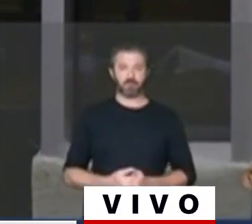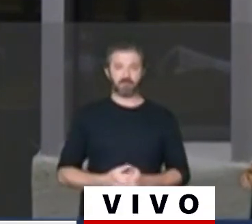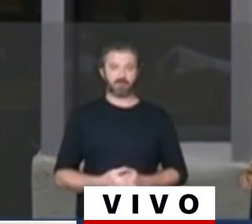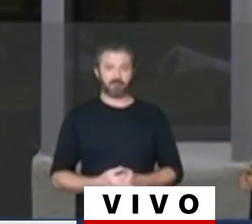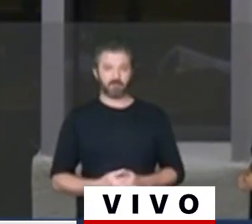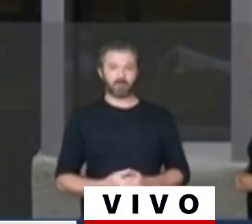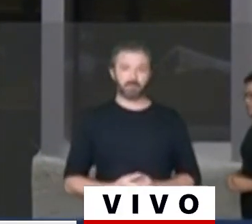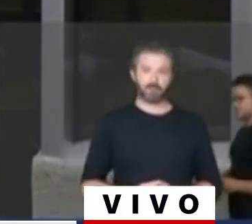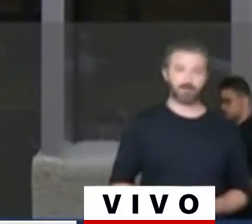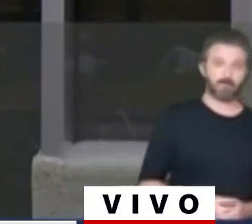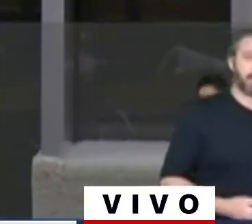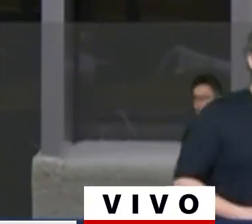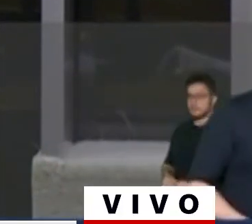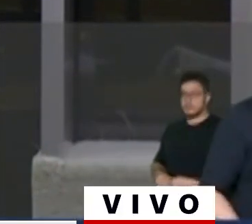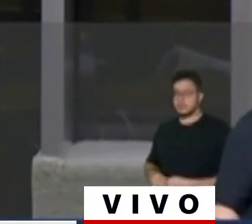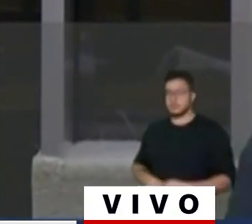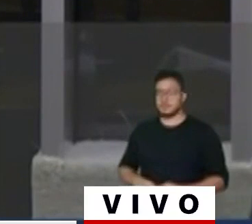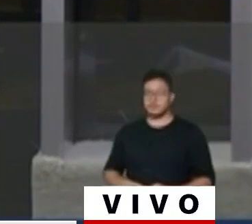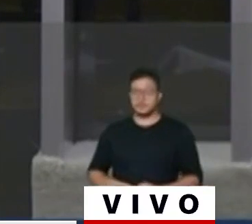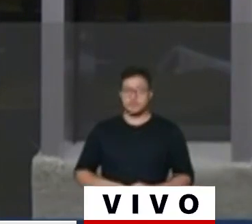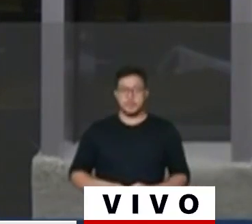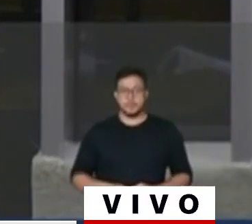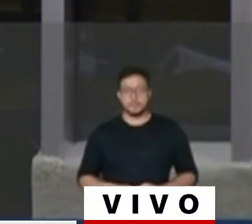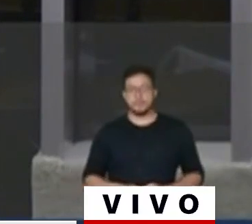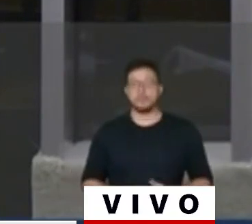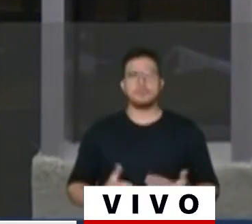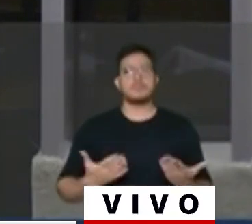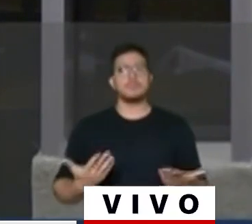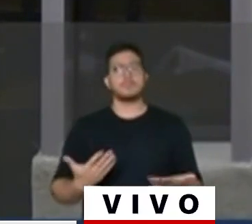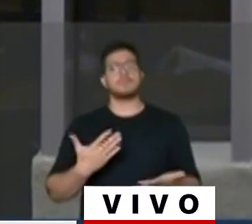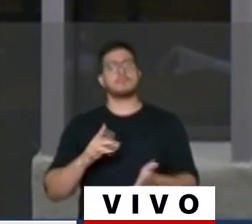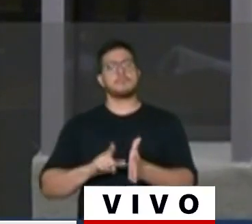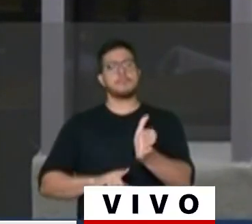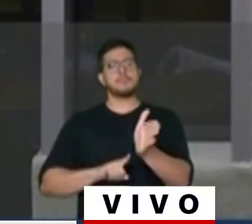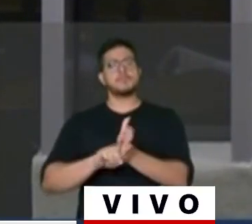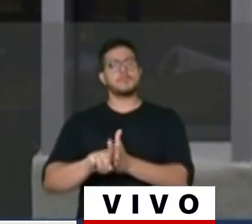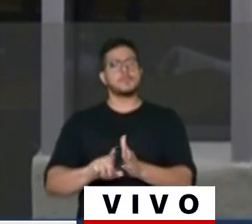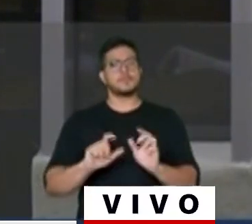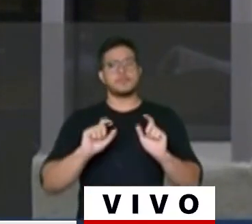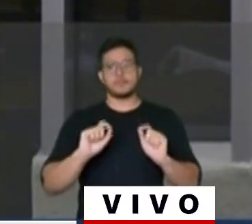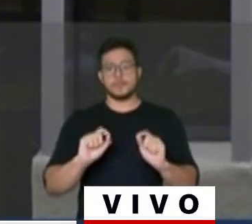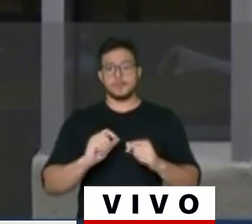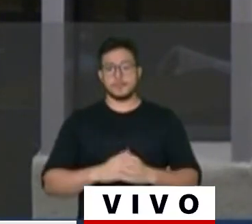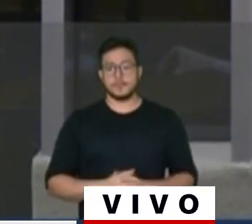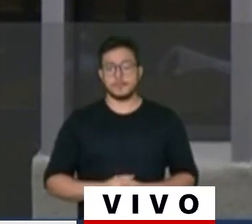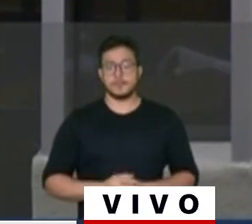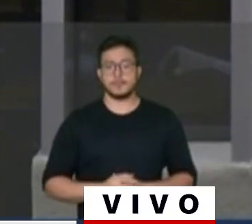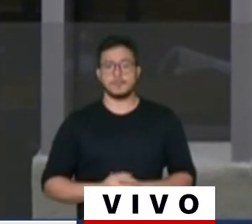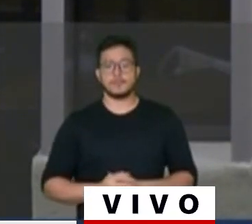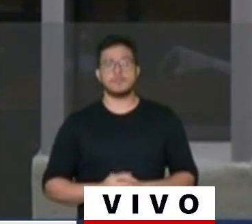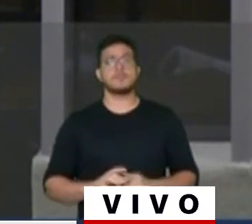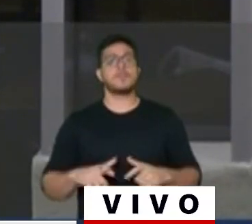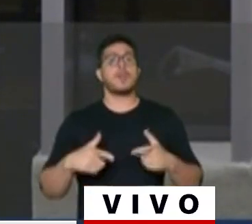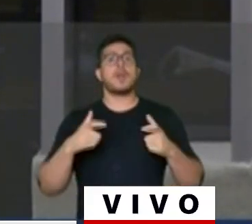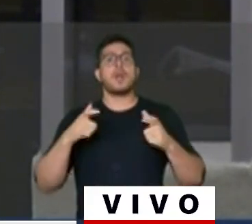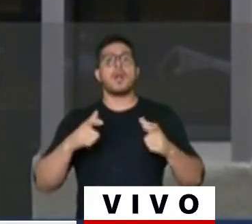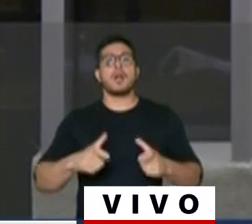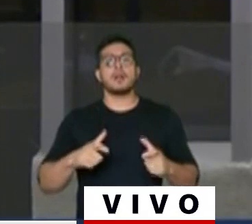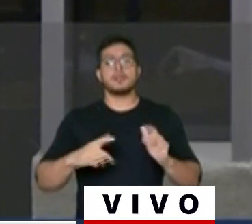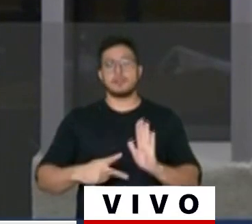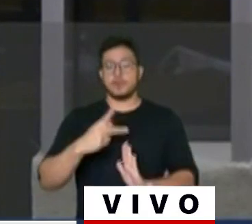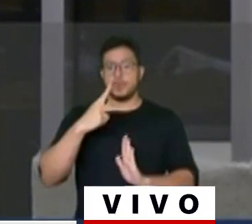vendo. Haverá o segundo turno, ainda a votação no Senado, por lá a história, segundo alguns senadores, vai ser outra, mas temos